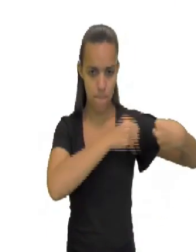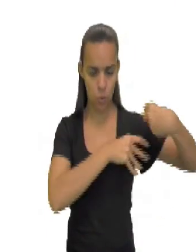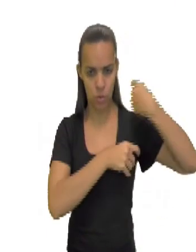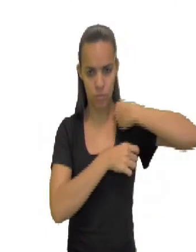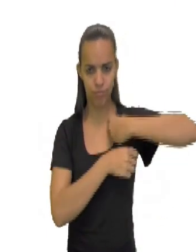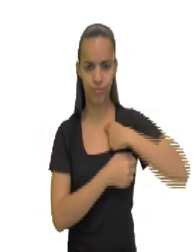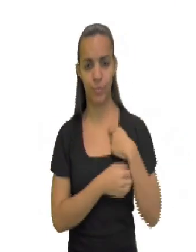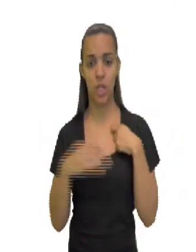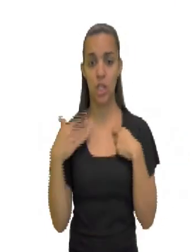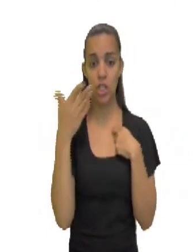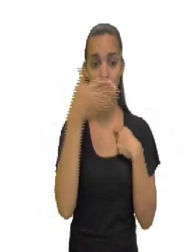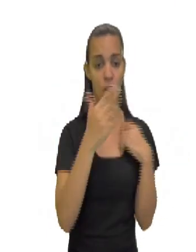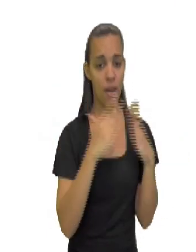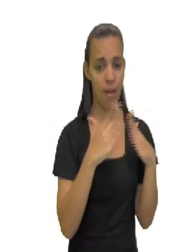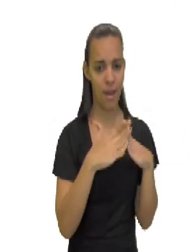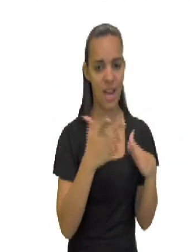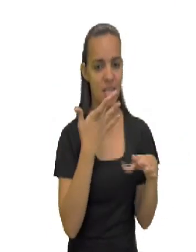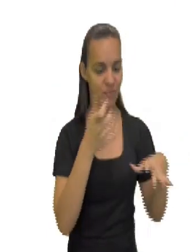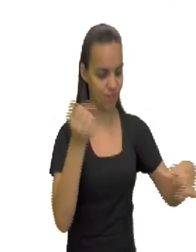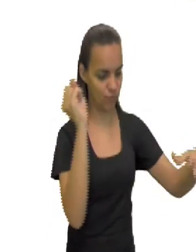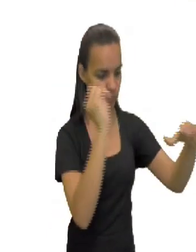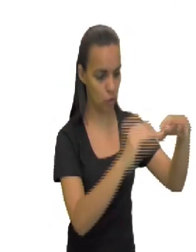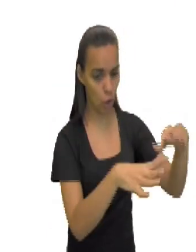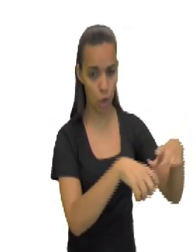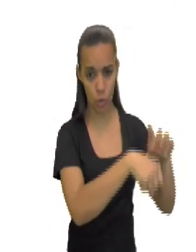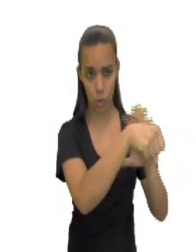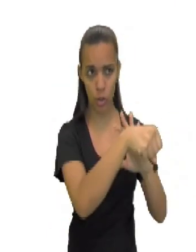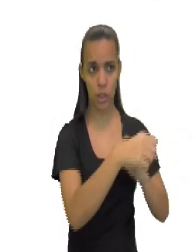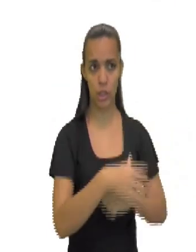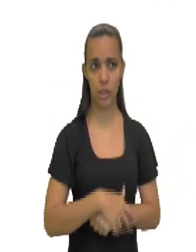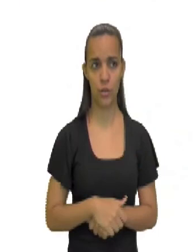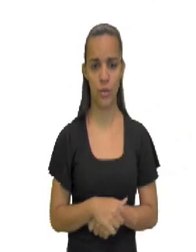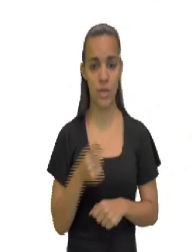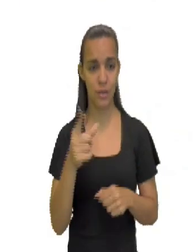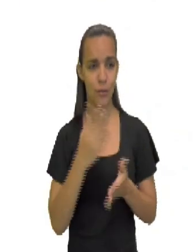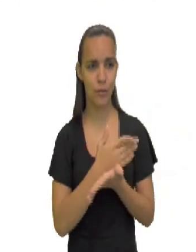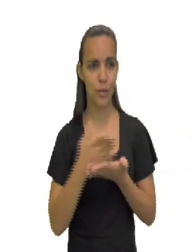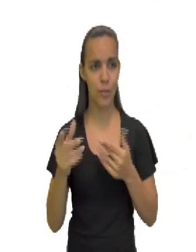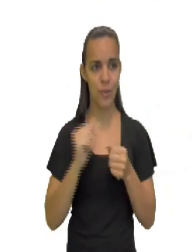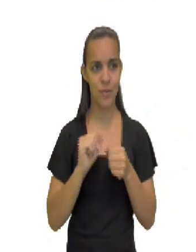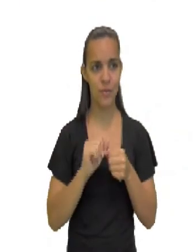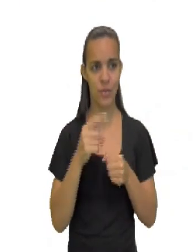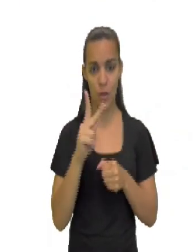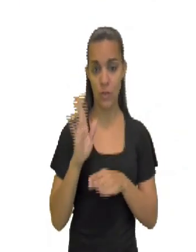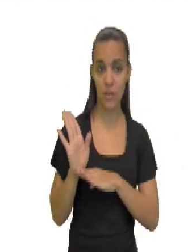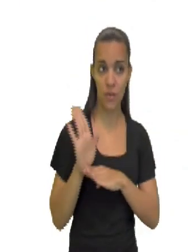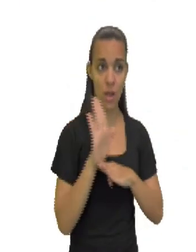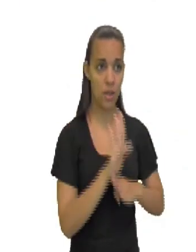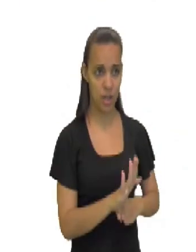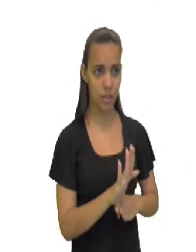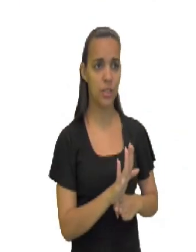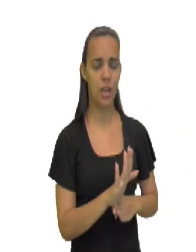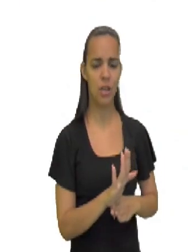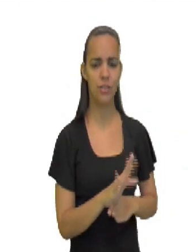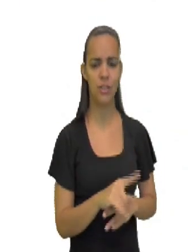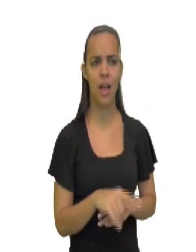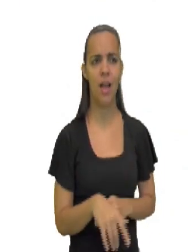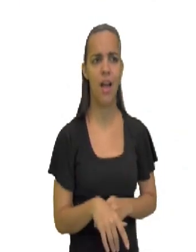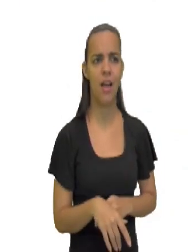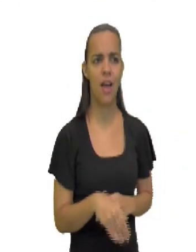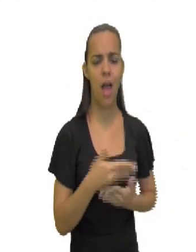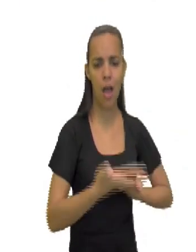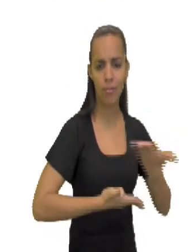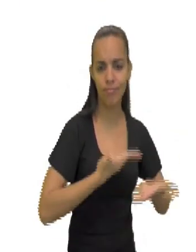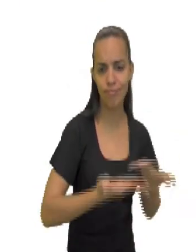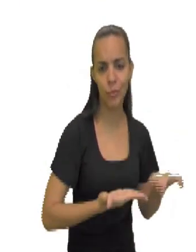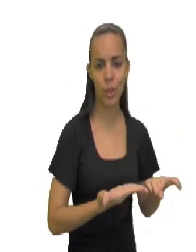você joga no lixo. E se você fizer isso, você vai ajudar, você vai contribuir para a